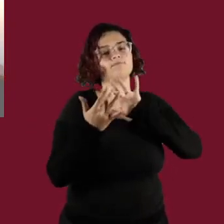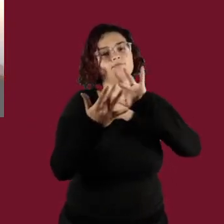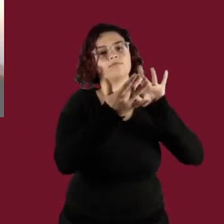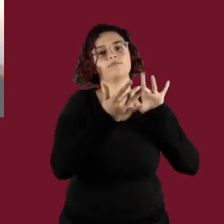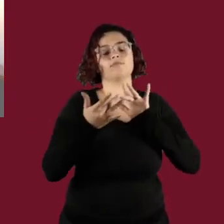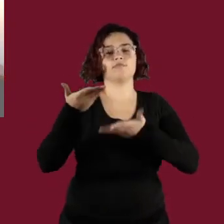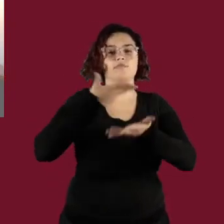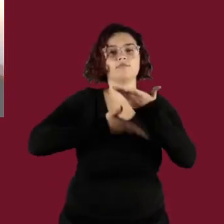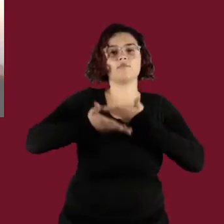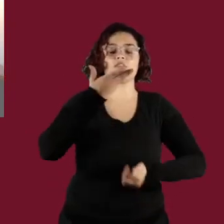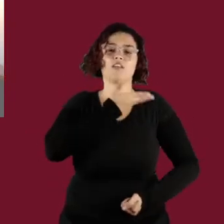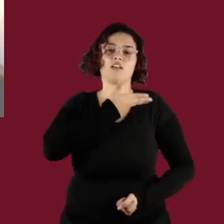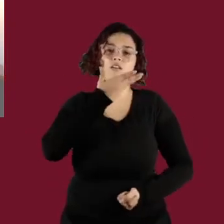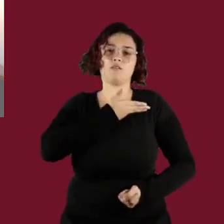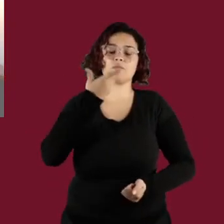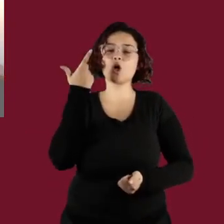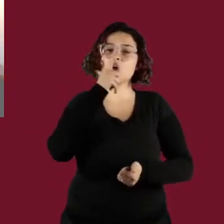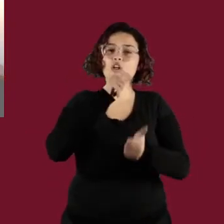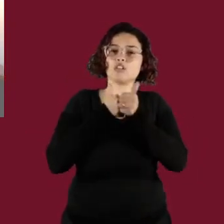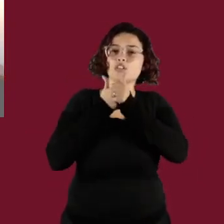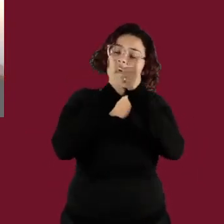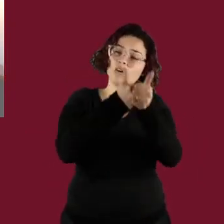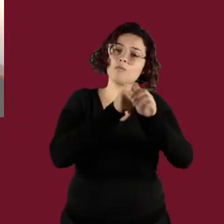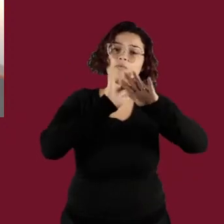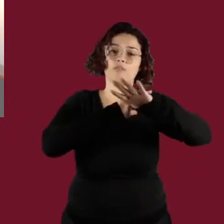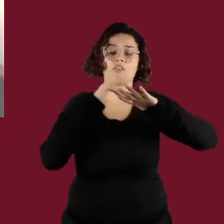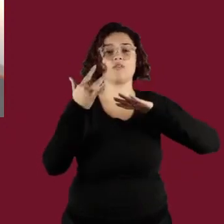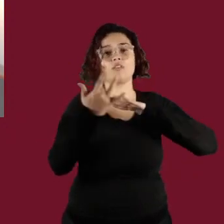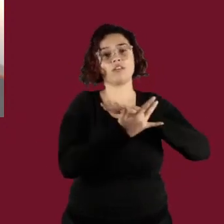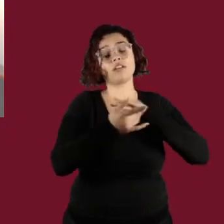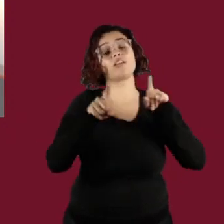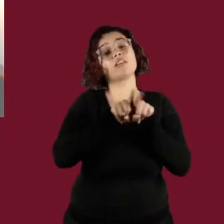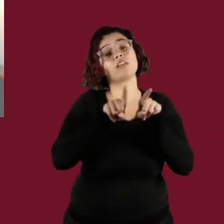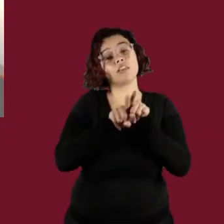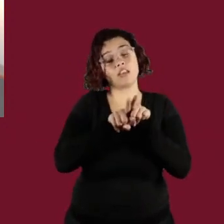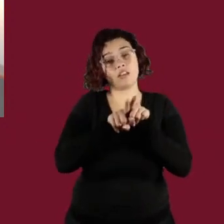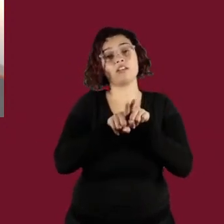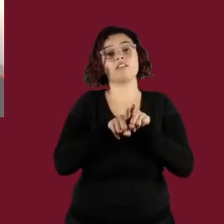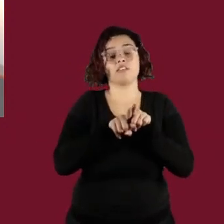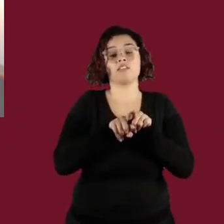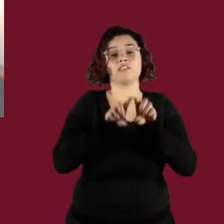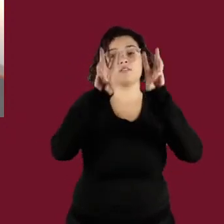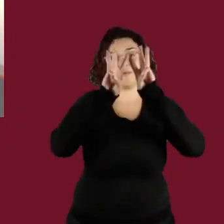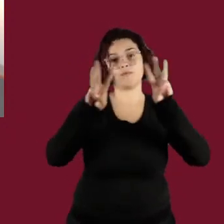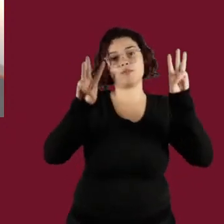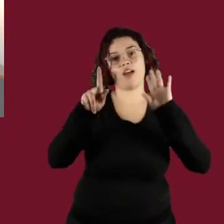com quem nos acompanha nas redes sociais e também na nossa página, Francis.